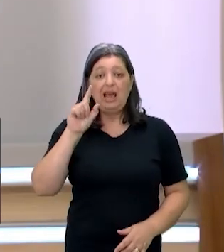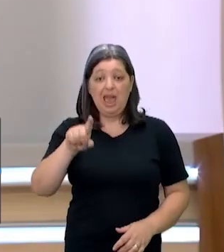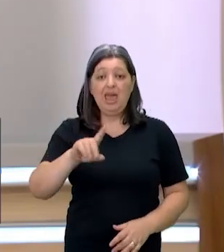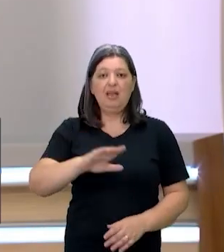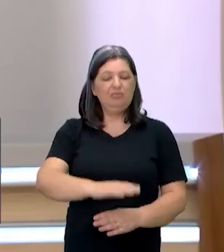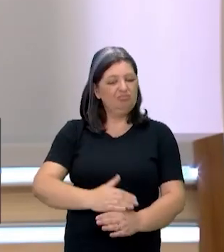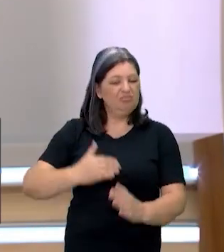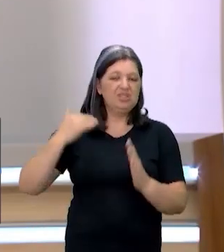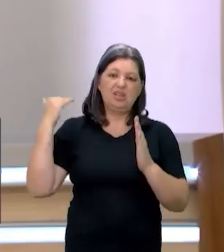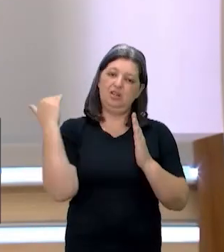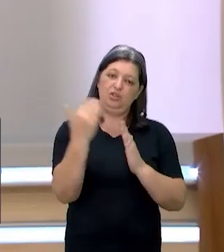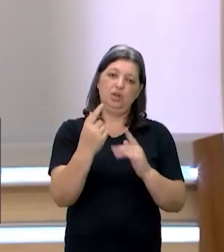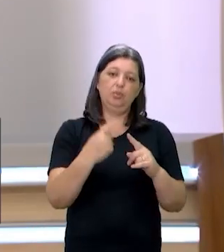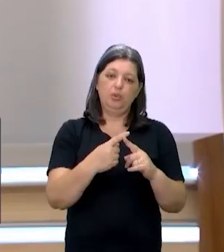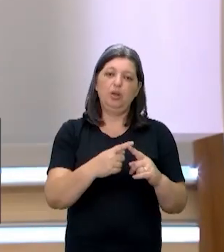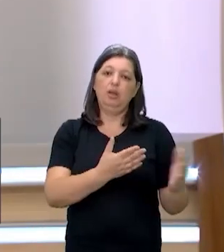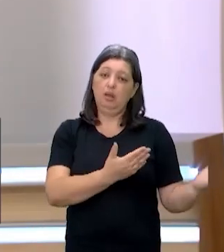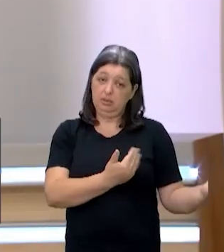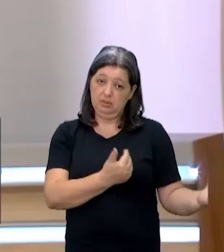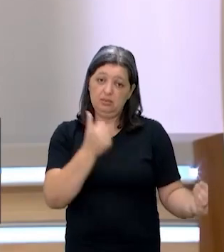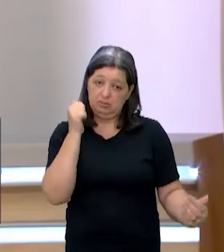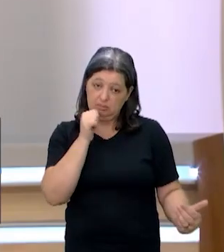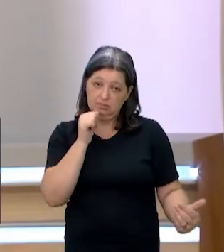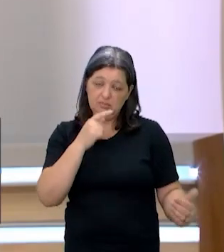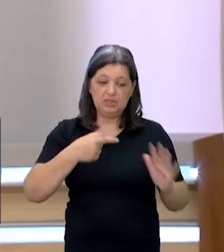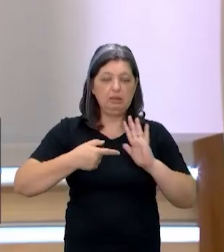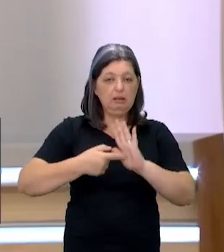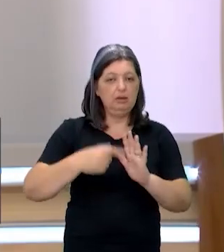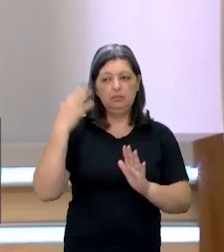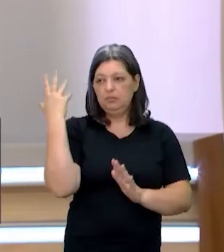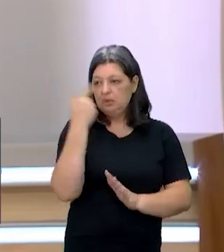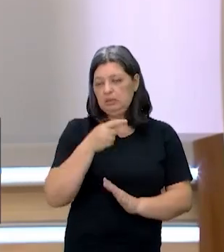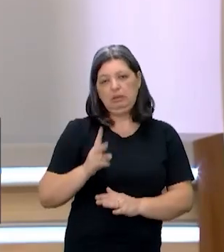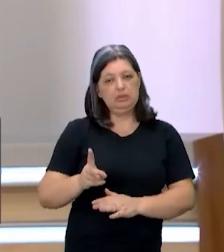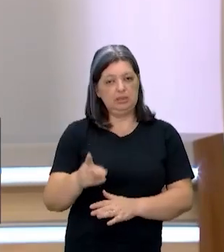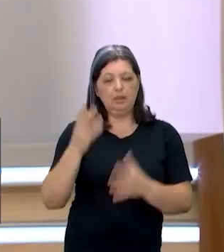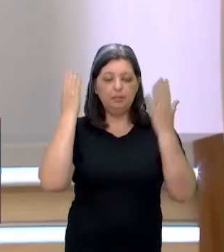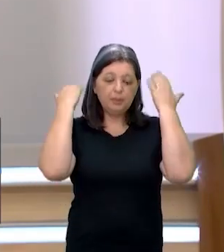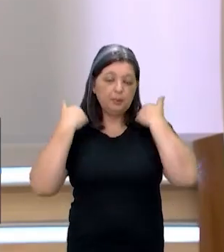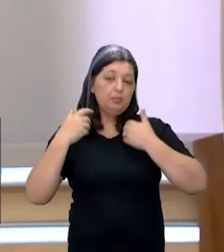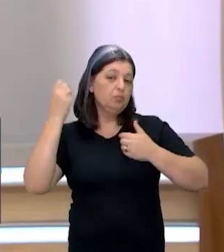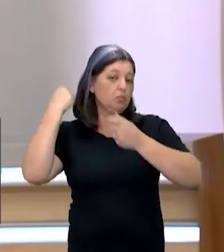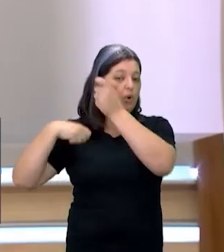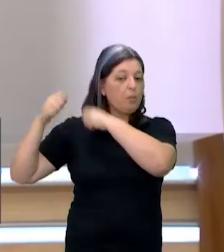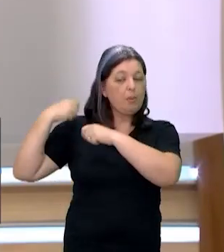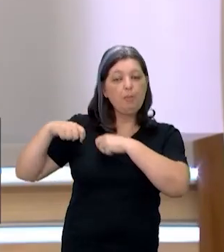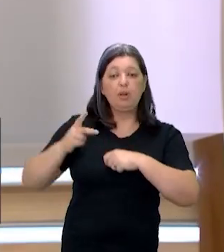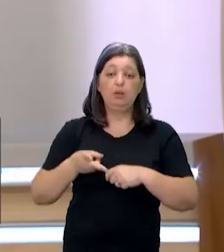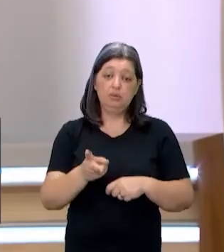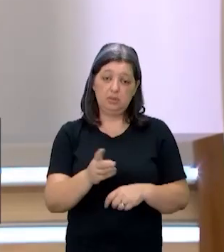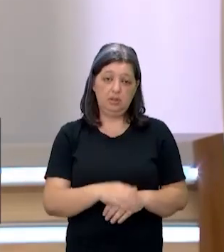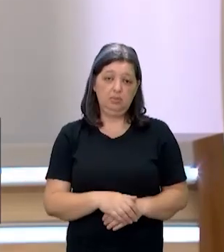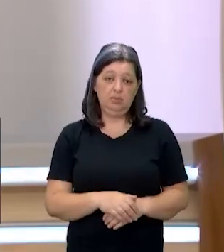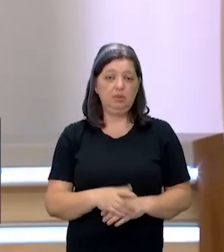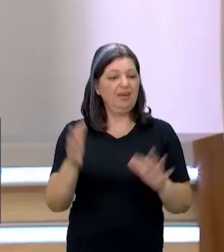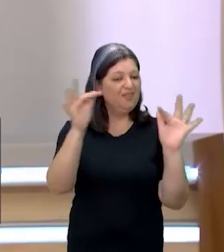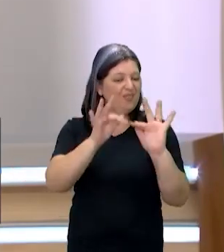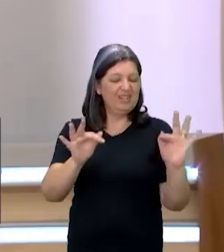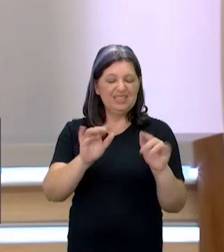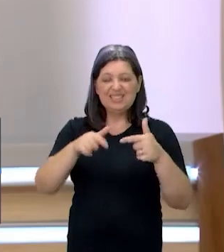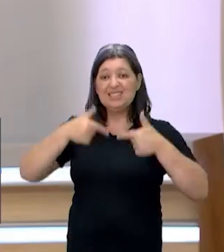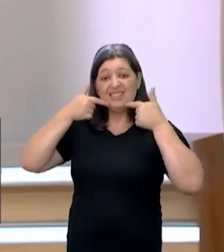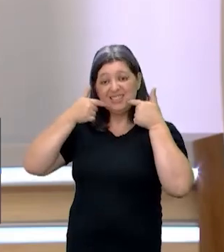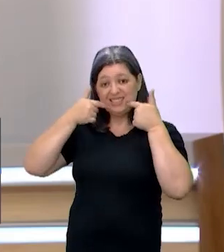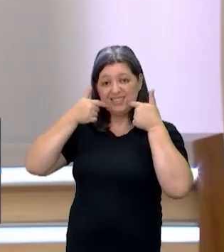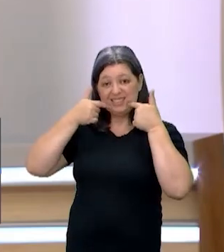as adolescentes têm muito mais chance, porque se expor, tem que estar bonito o tempo todo, o cabelo tem que estar escovado o tempo inteiro, né? Tem que estar feliz o tempo